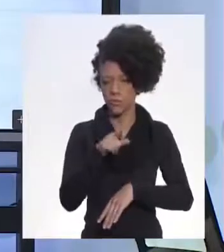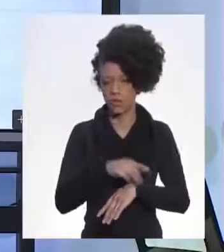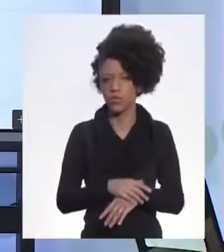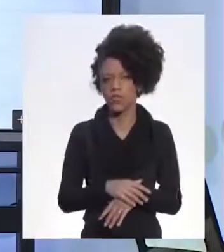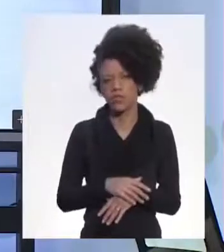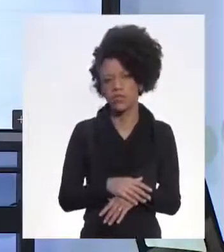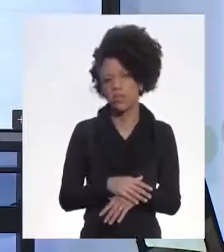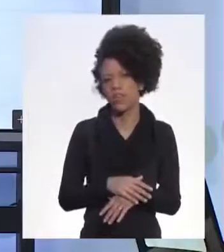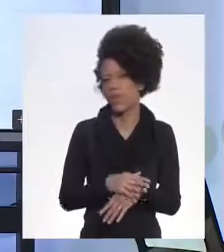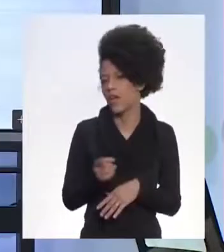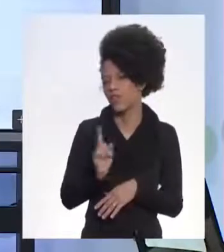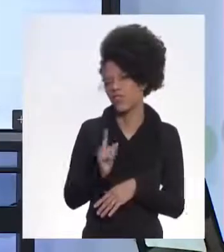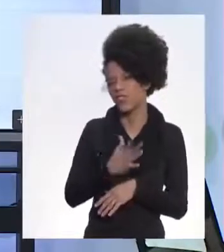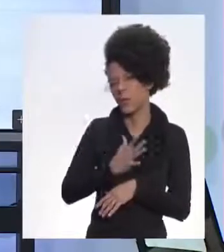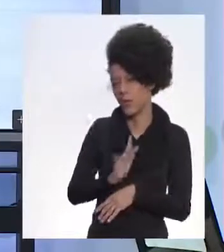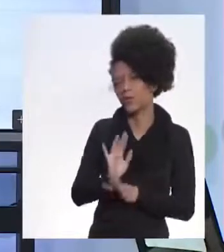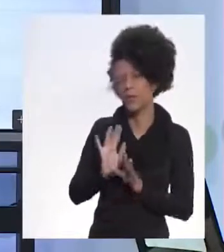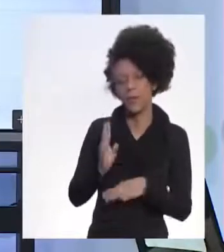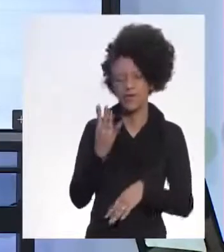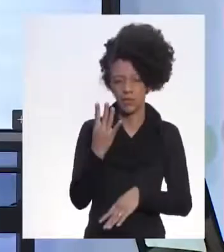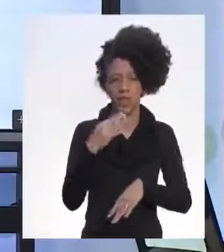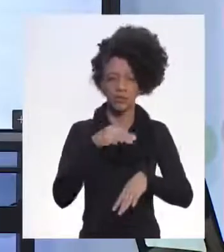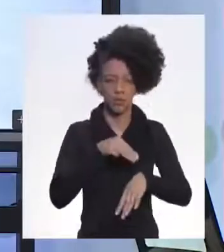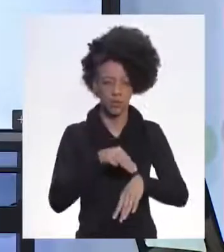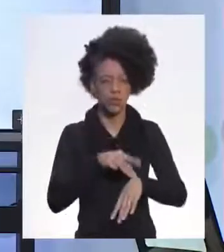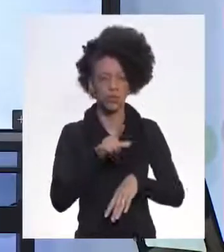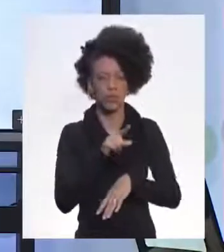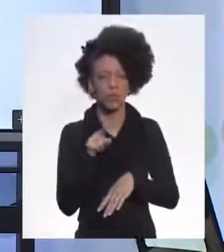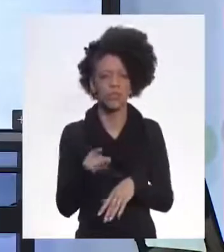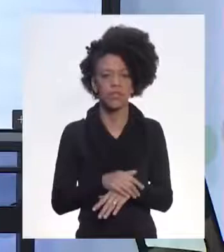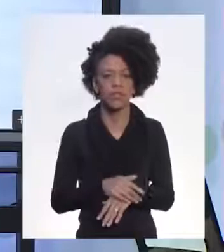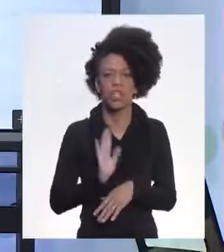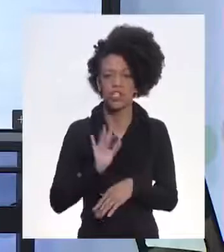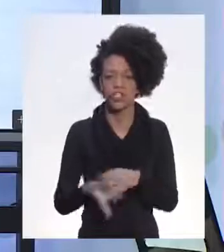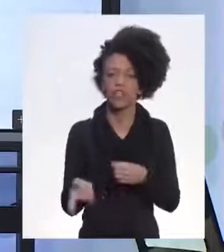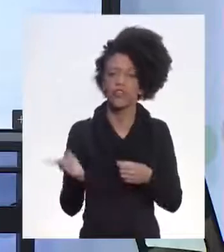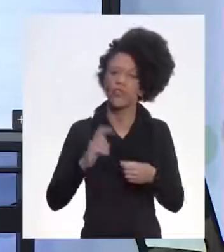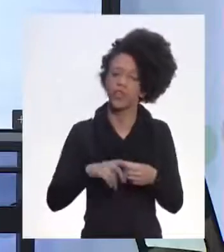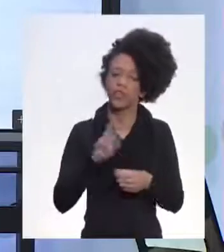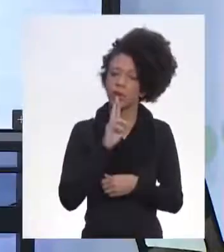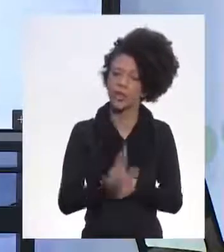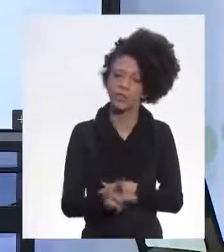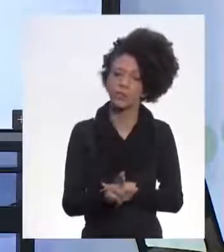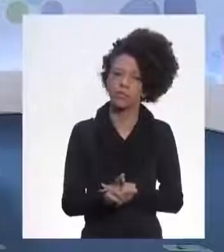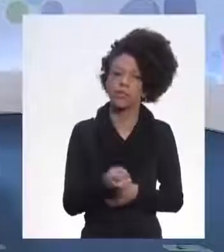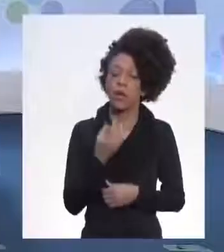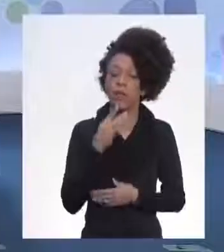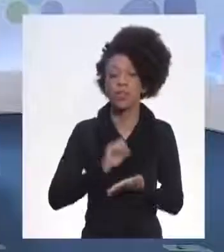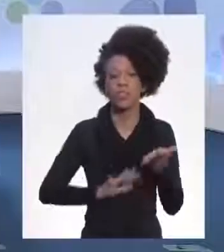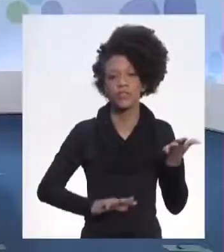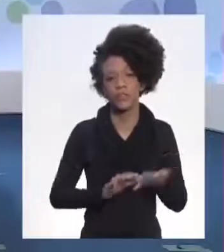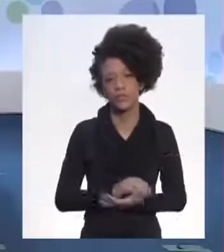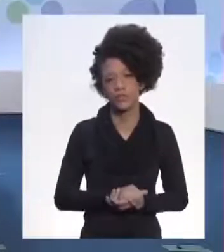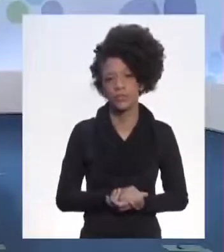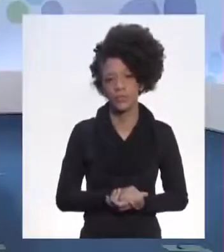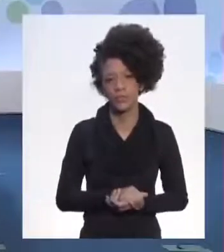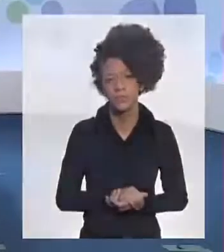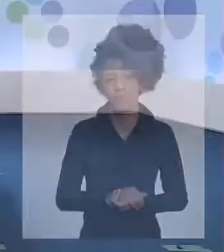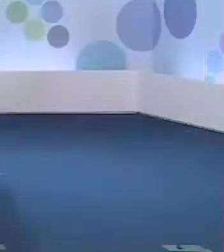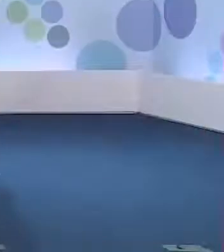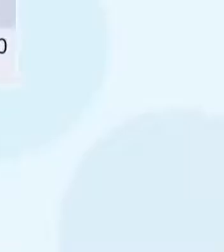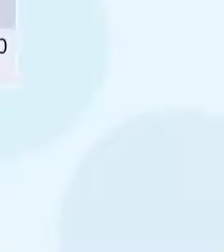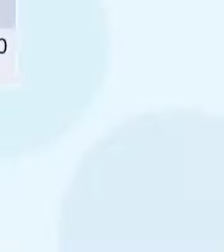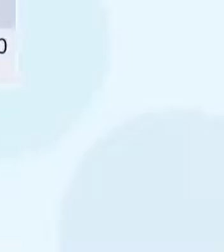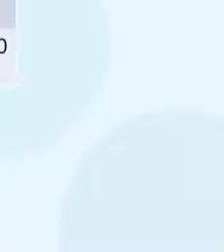costumo geralmente a gente fazer isso, né, Ale? 4 minutinhos para vocês, a gente já retorna com a resposta. Bom trabalho.